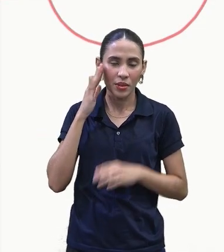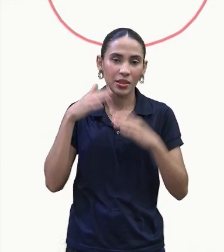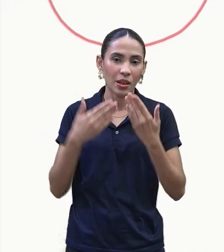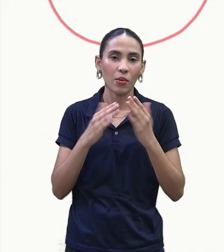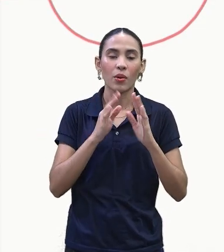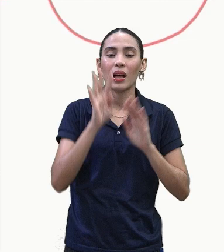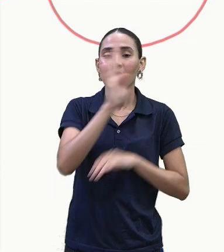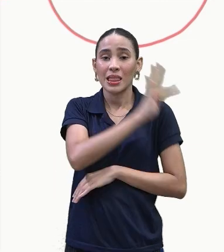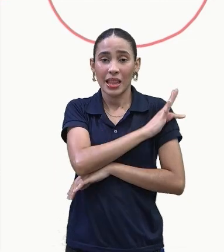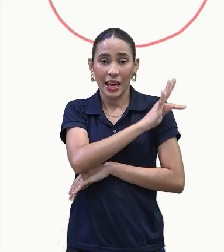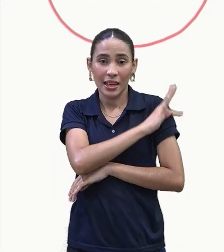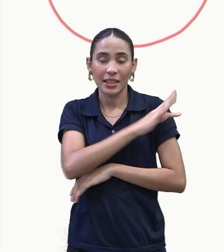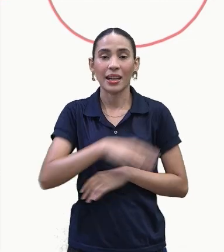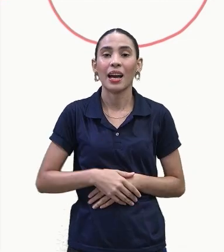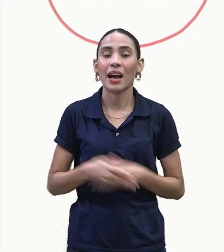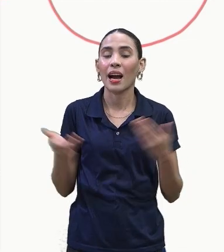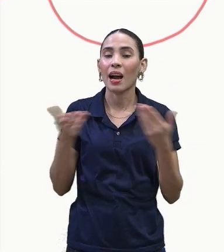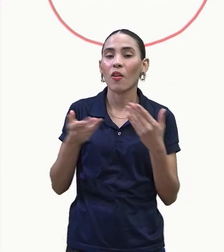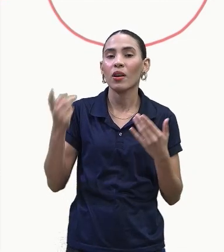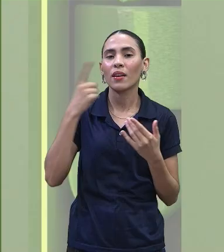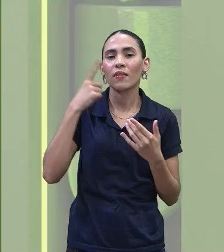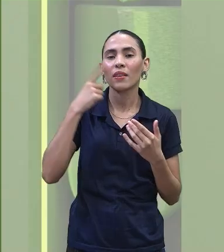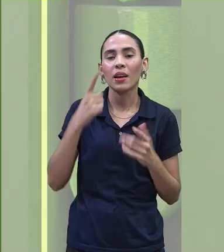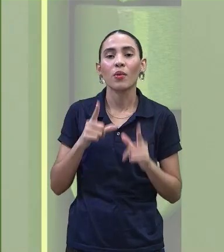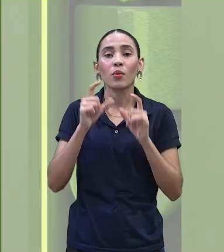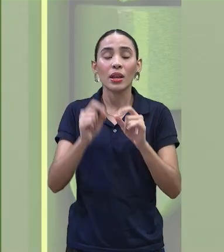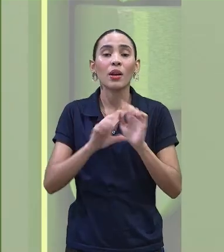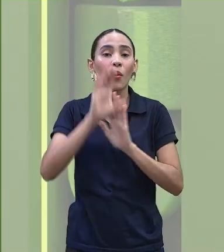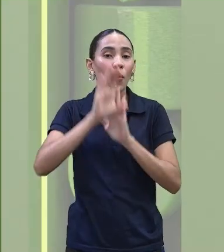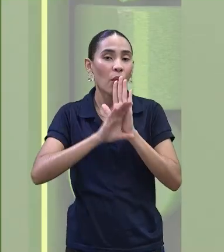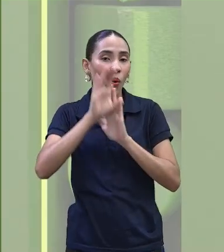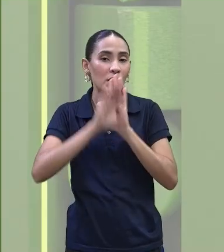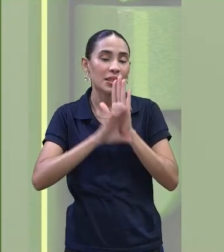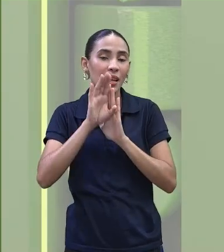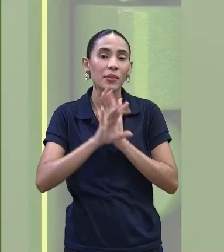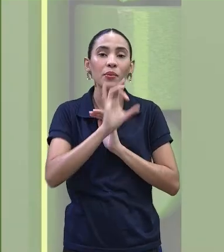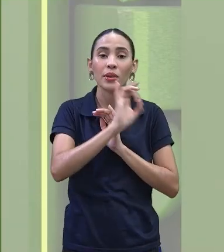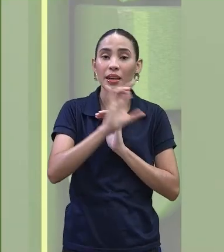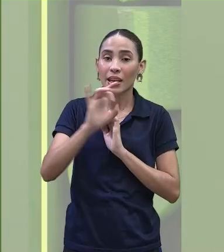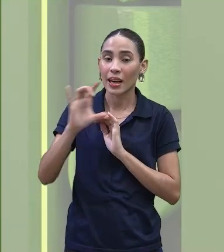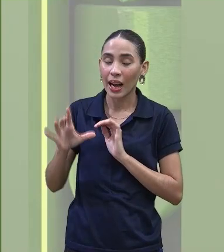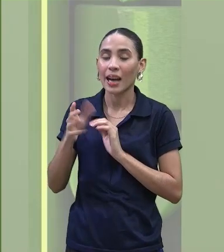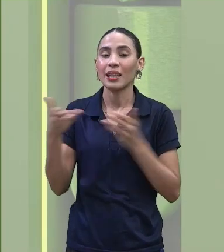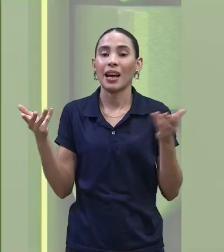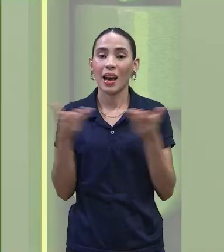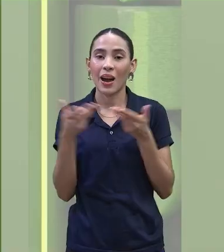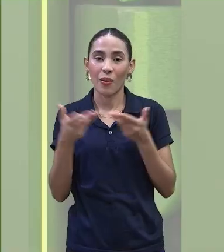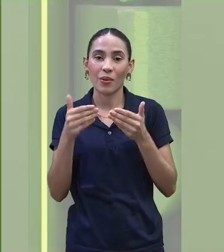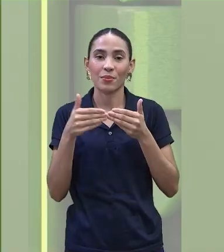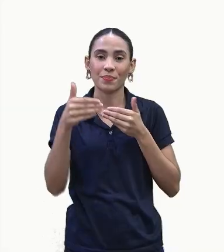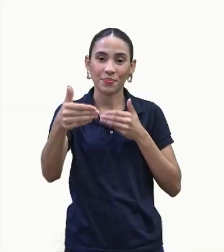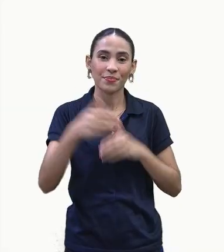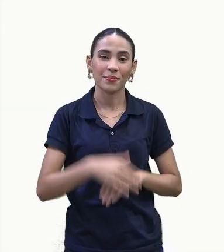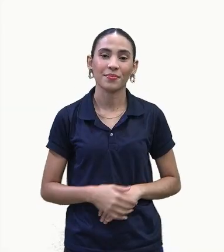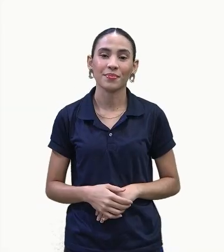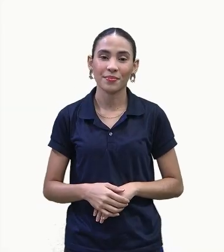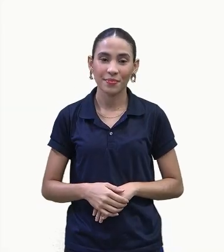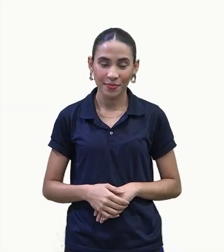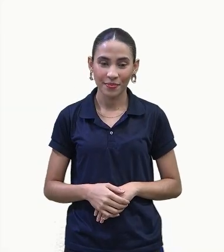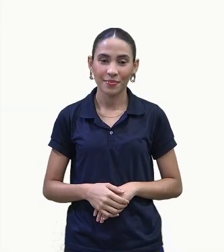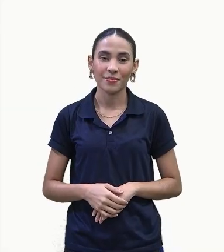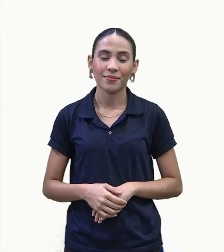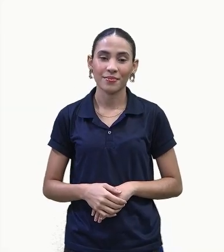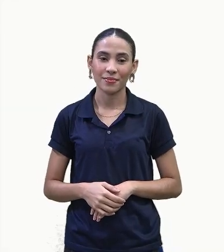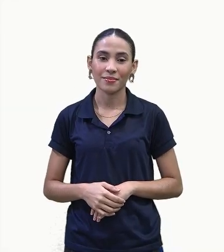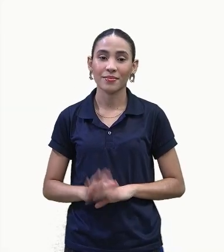essas técnicas. Vamos ver, então, aqui a definição de cada uma delas agora adiante. Vejam